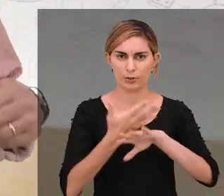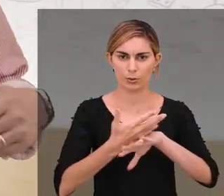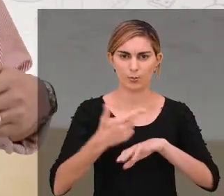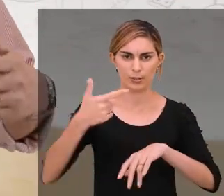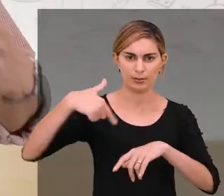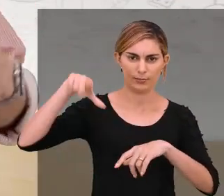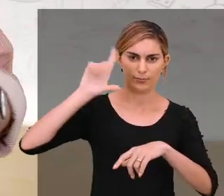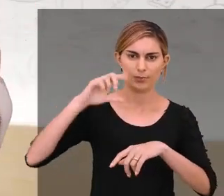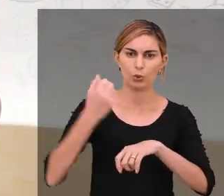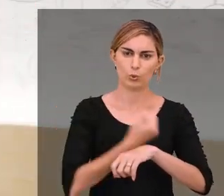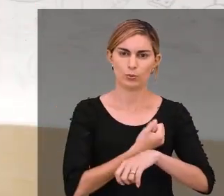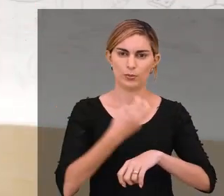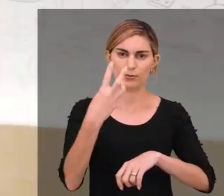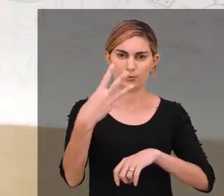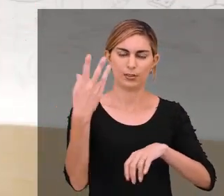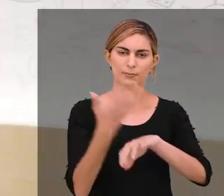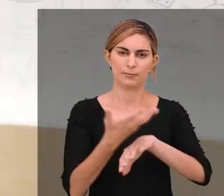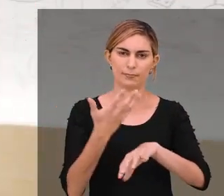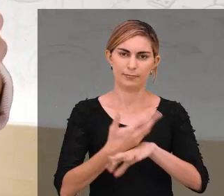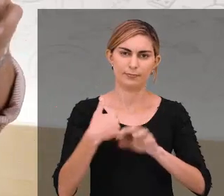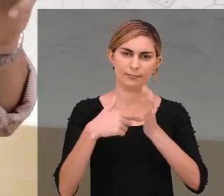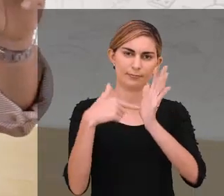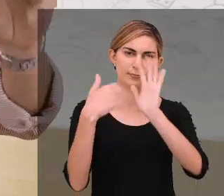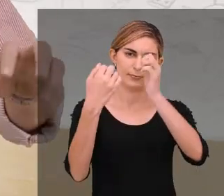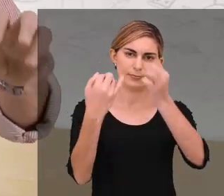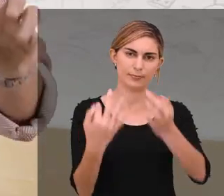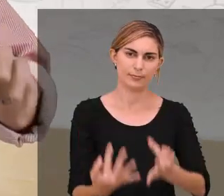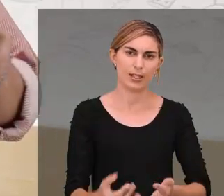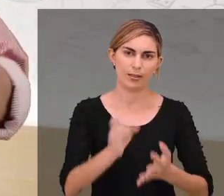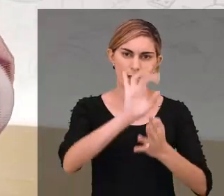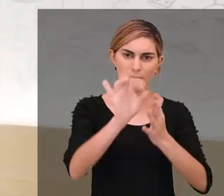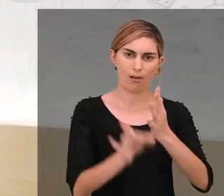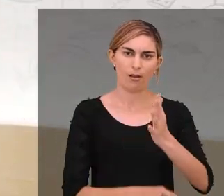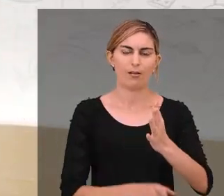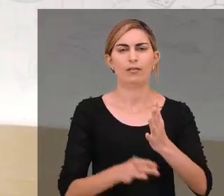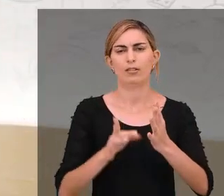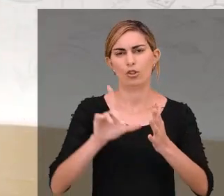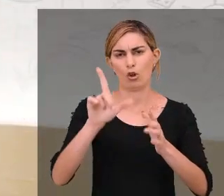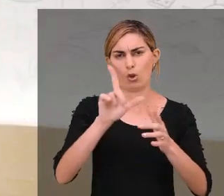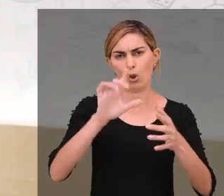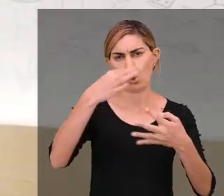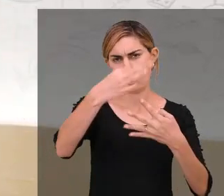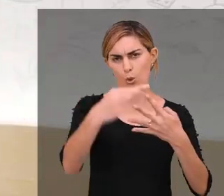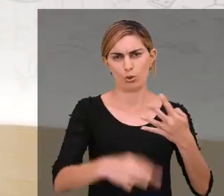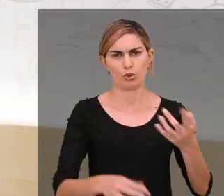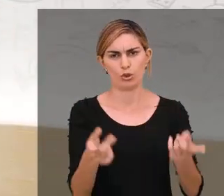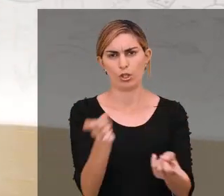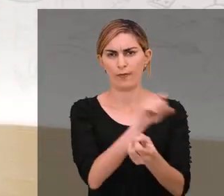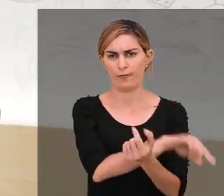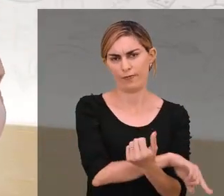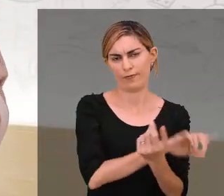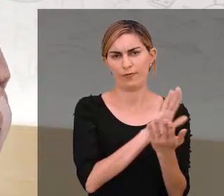agora na competência número 3 e vamos abordar com um pouco mais de detalhes a logística reversa.